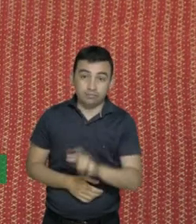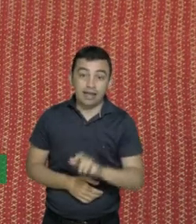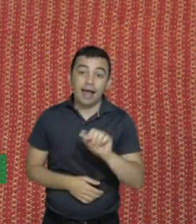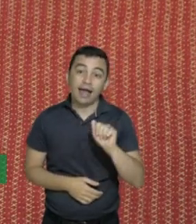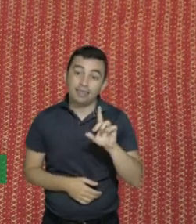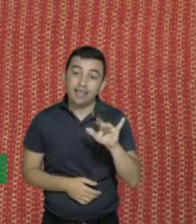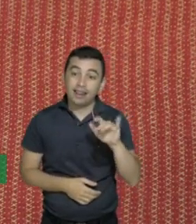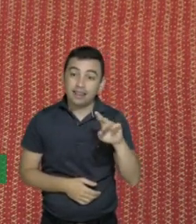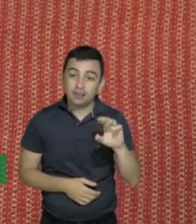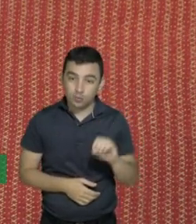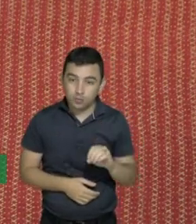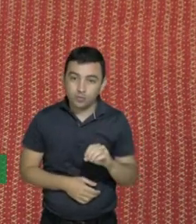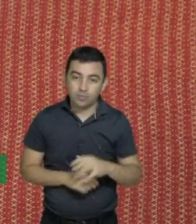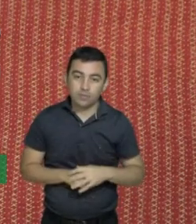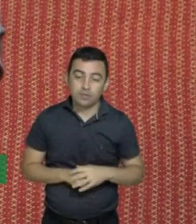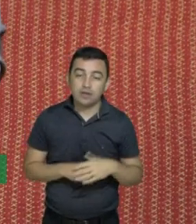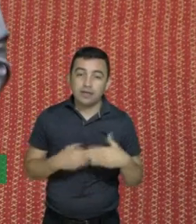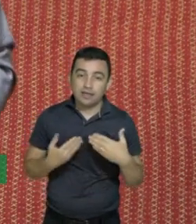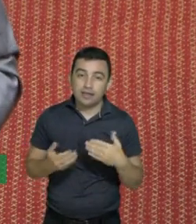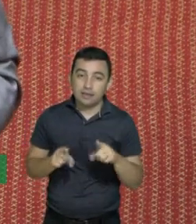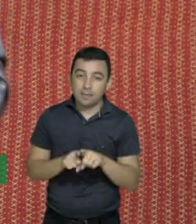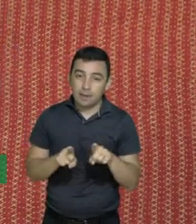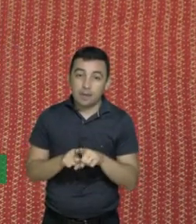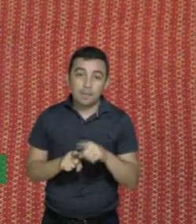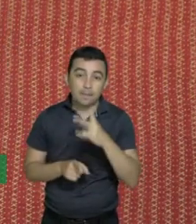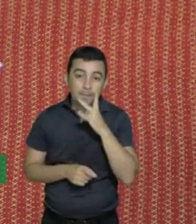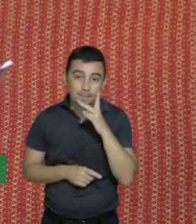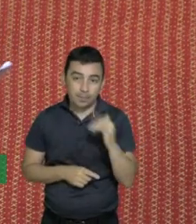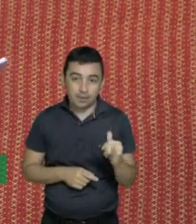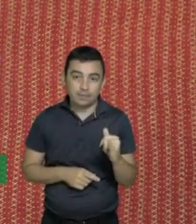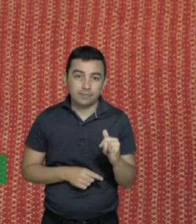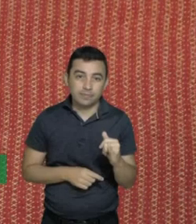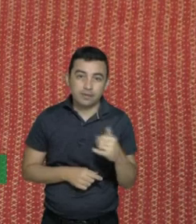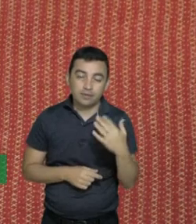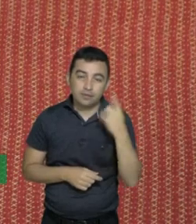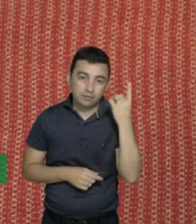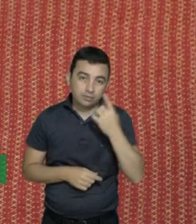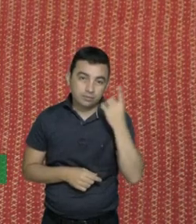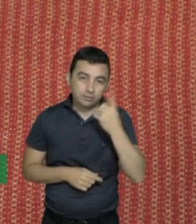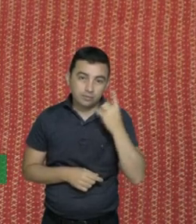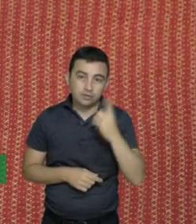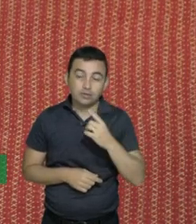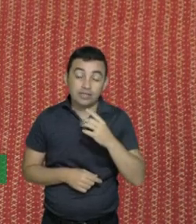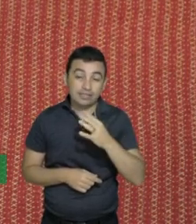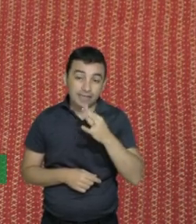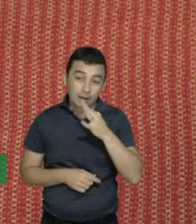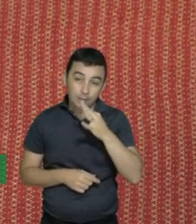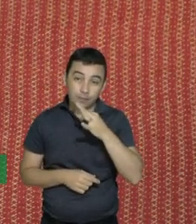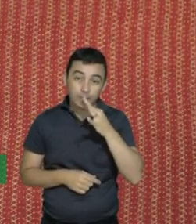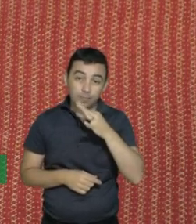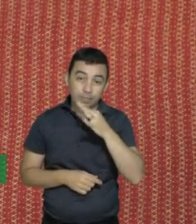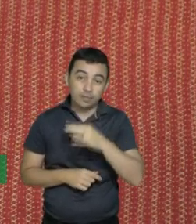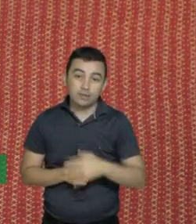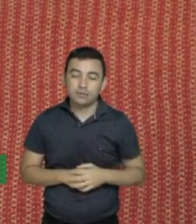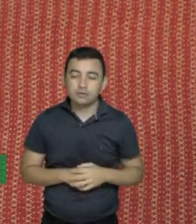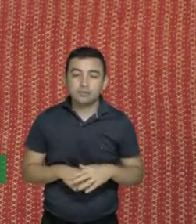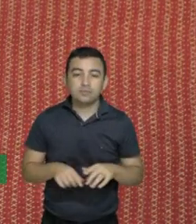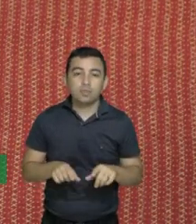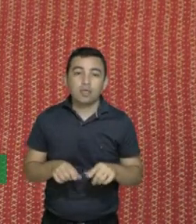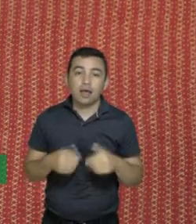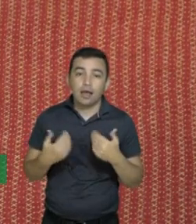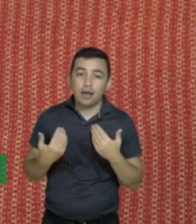que inclusive é pai do nosso Deputado Thiago zile e lojas